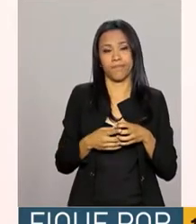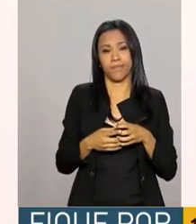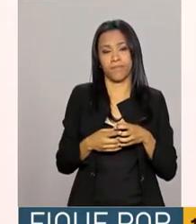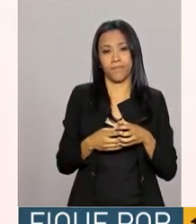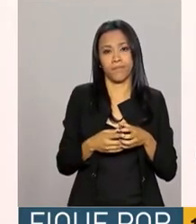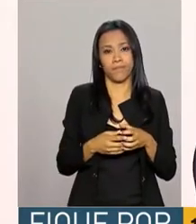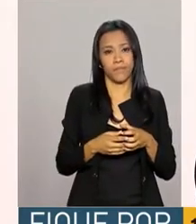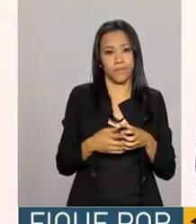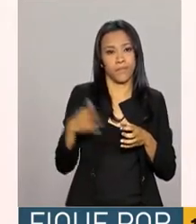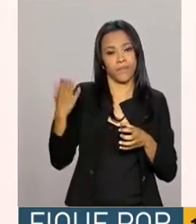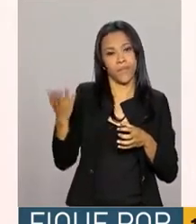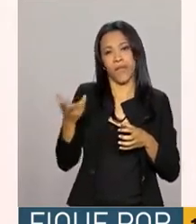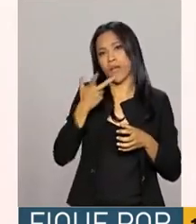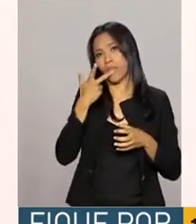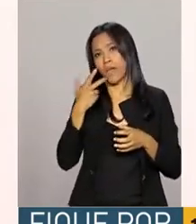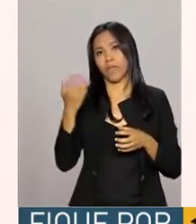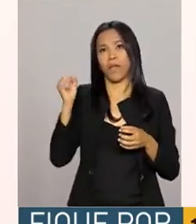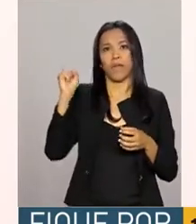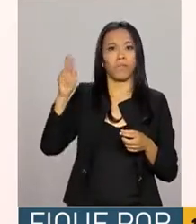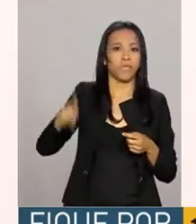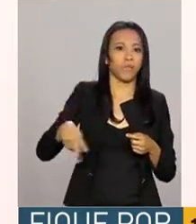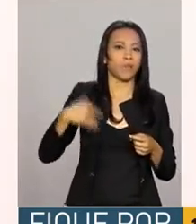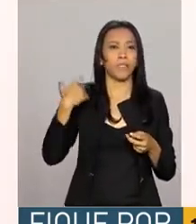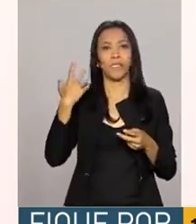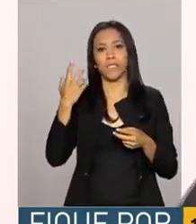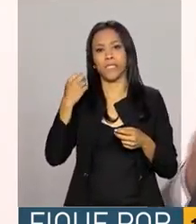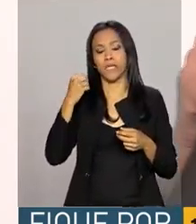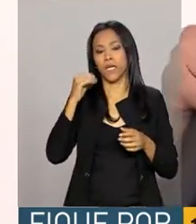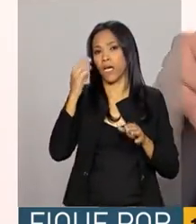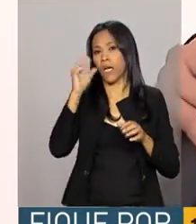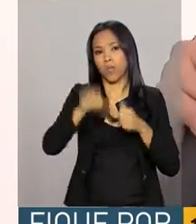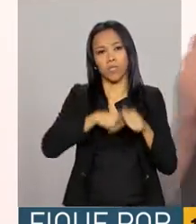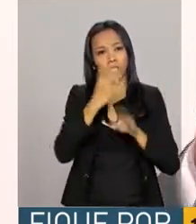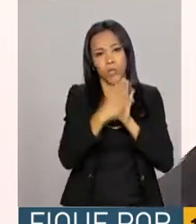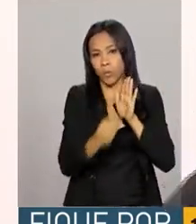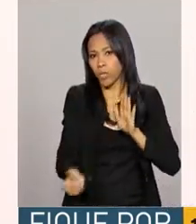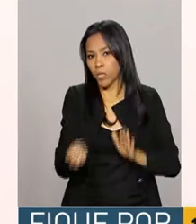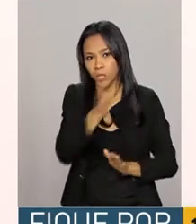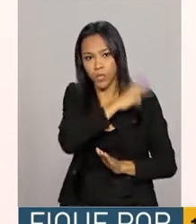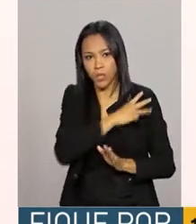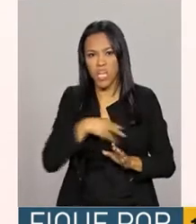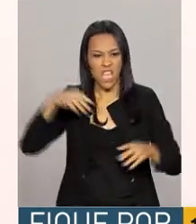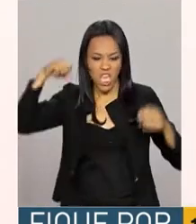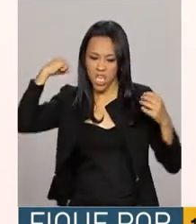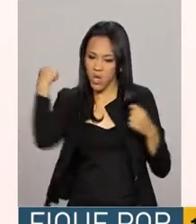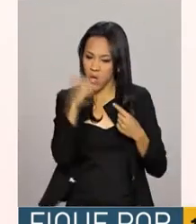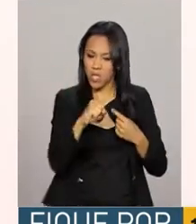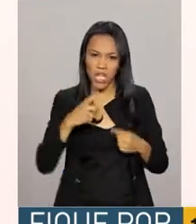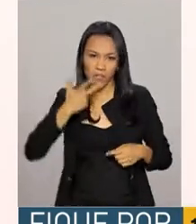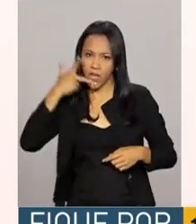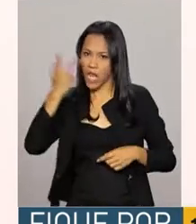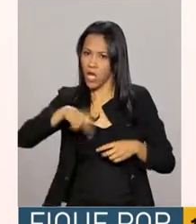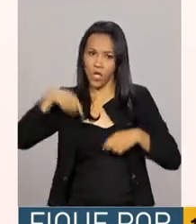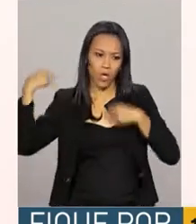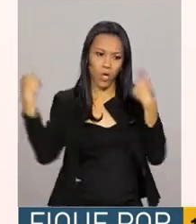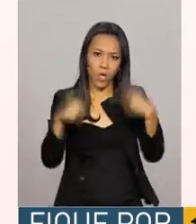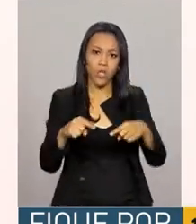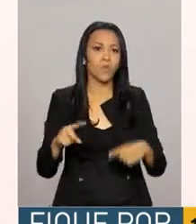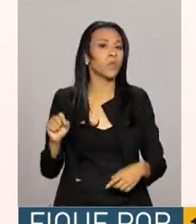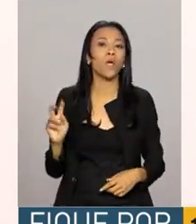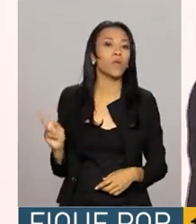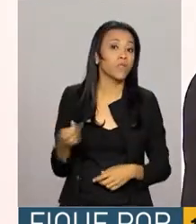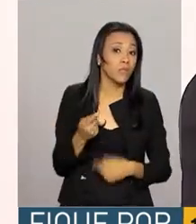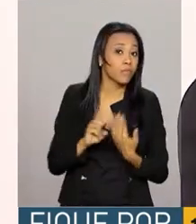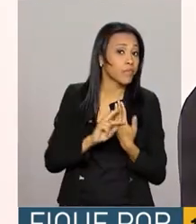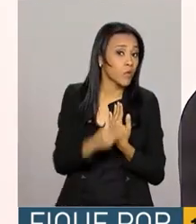previdência porque a reforma do ensino médio é isso aquilo tem que combater tem que dizer muito bem qual foi o resultado